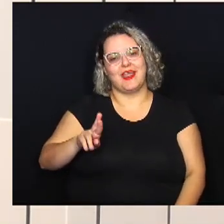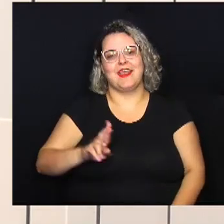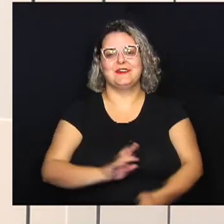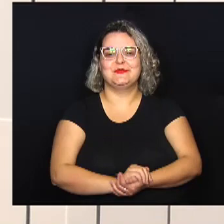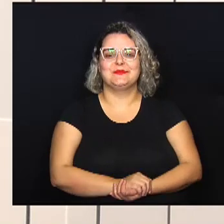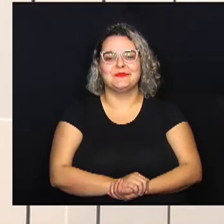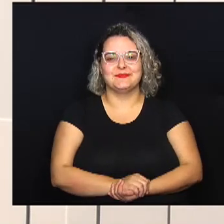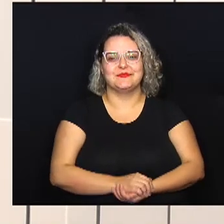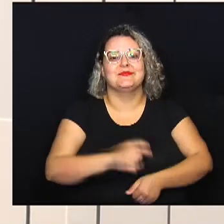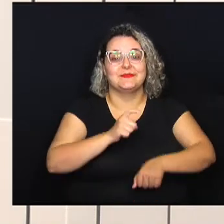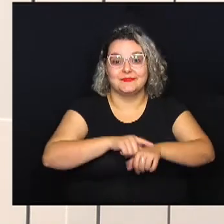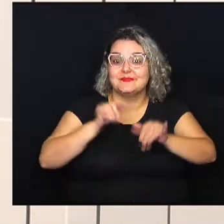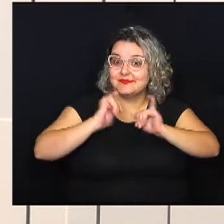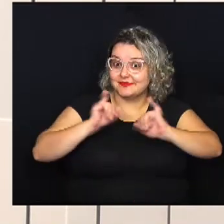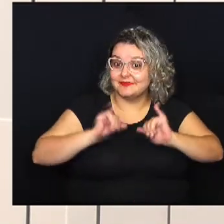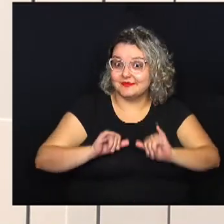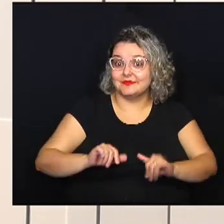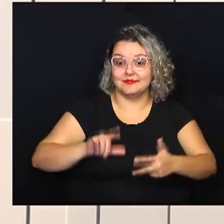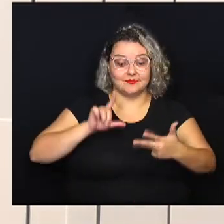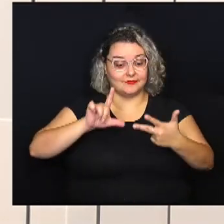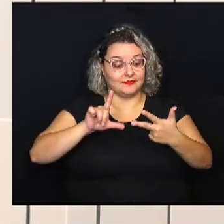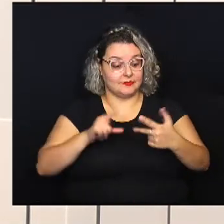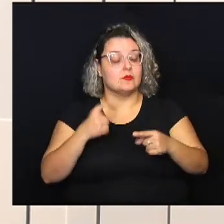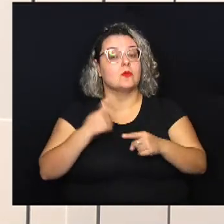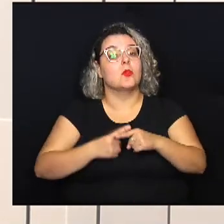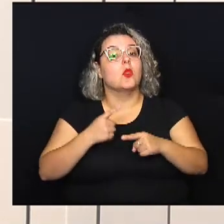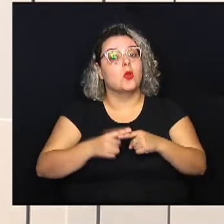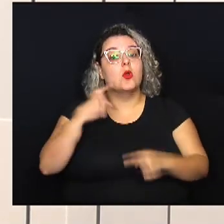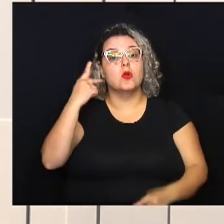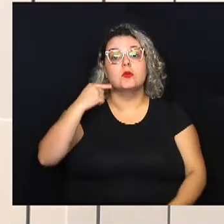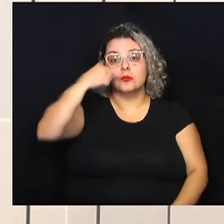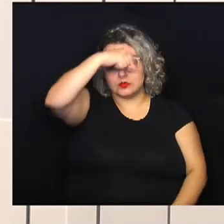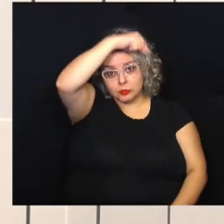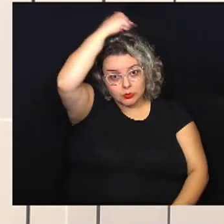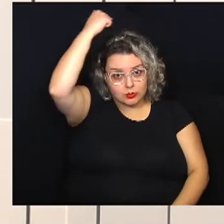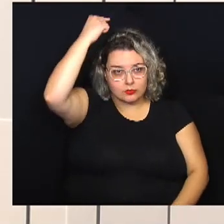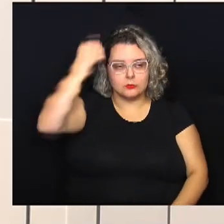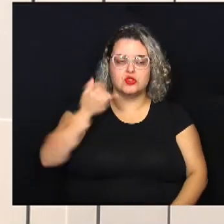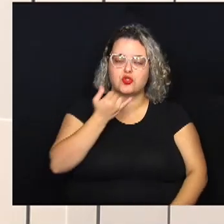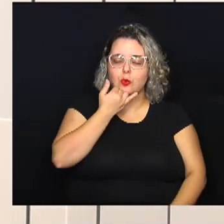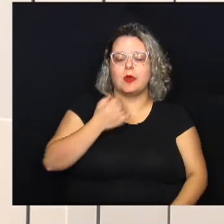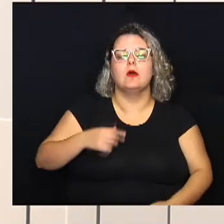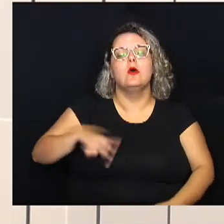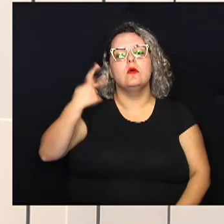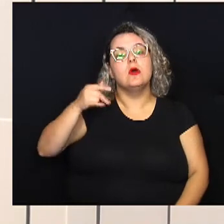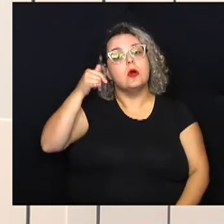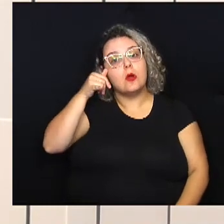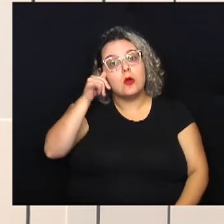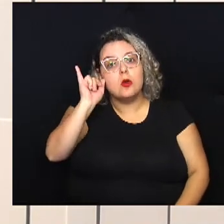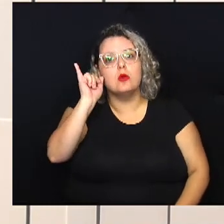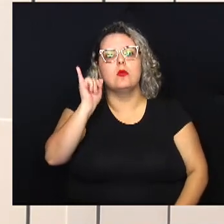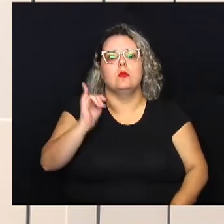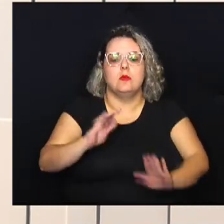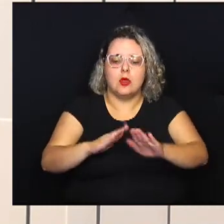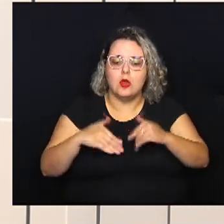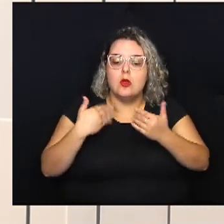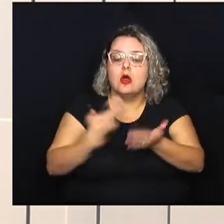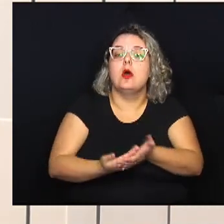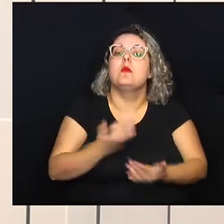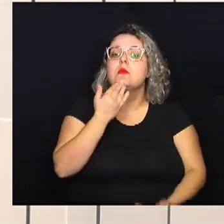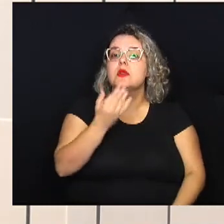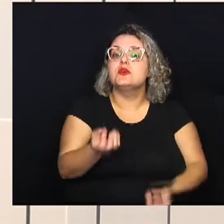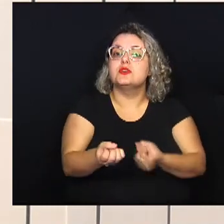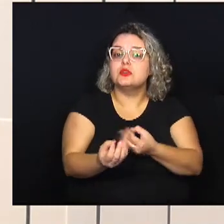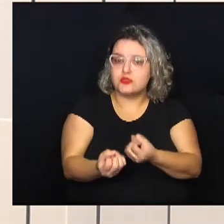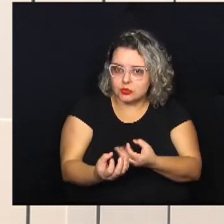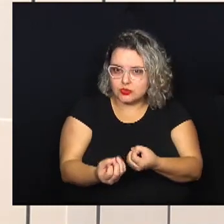Hora das notícias do Legislativo, porque o vereador Paulo Búfalo protocolou um requerimento pedindo informações sobre